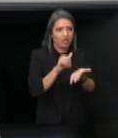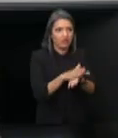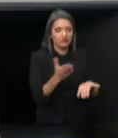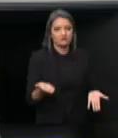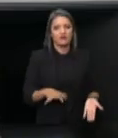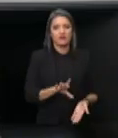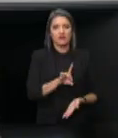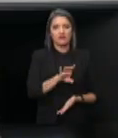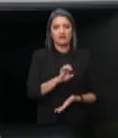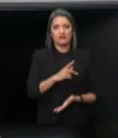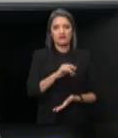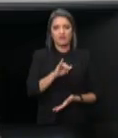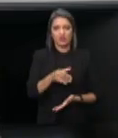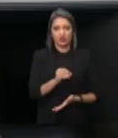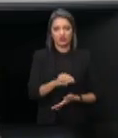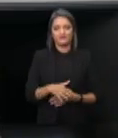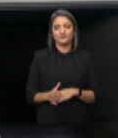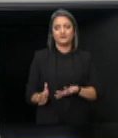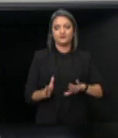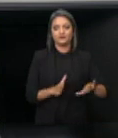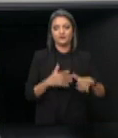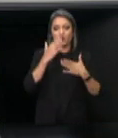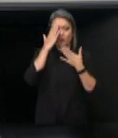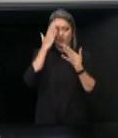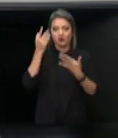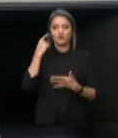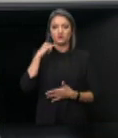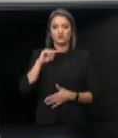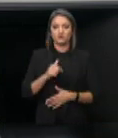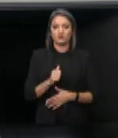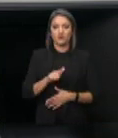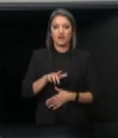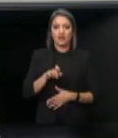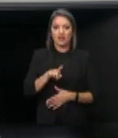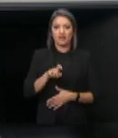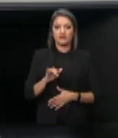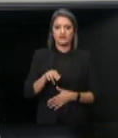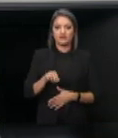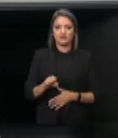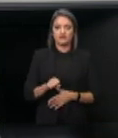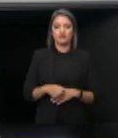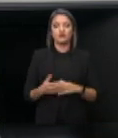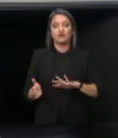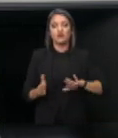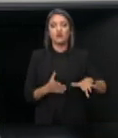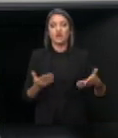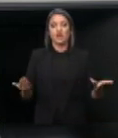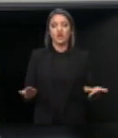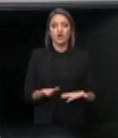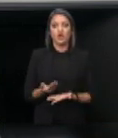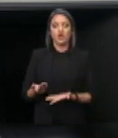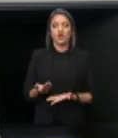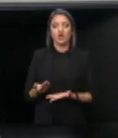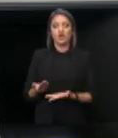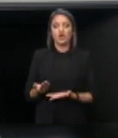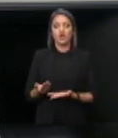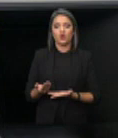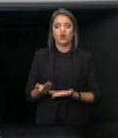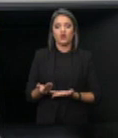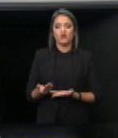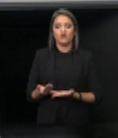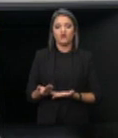agradeço Doutor Alexis Vargas chamo agora a vereadora de São Paulo presidente da Comissão